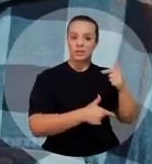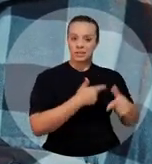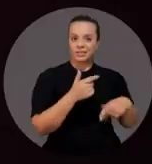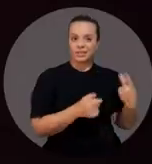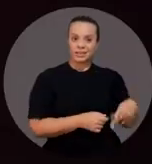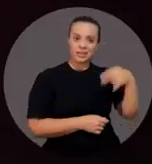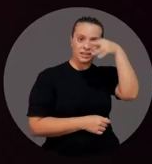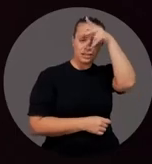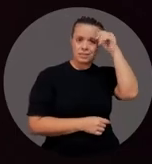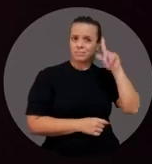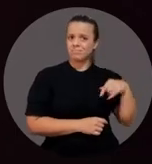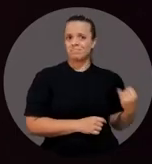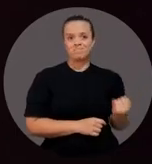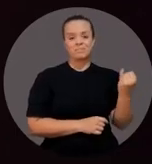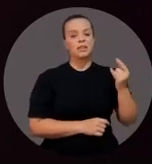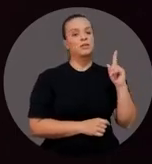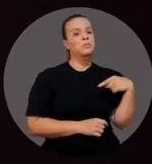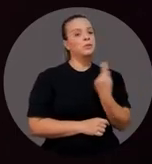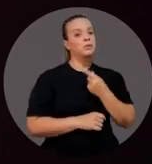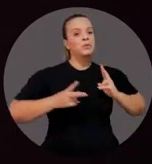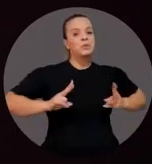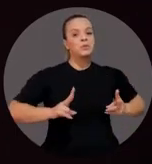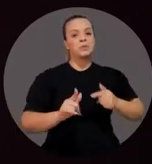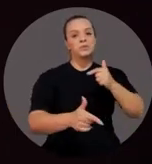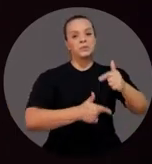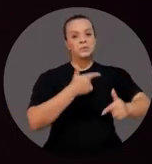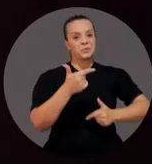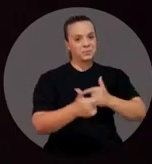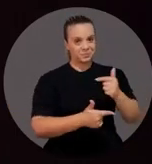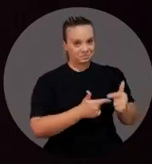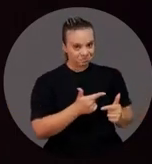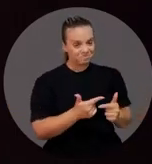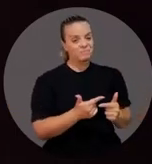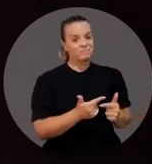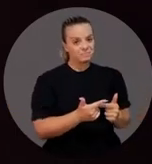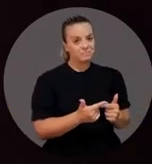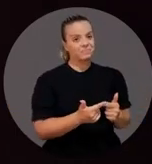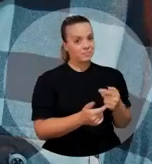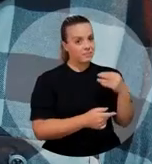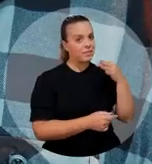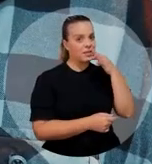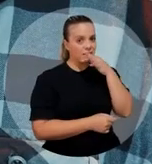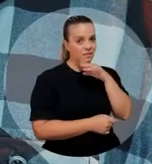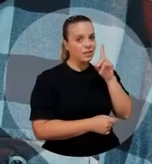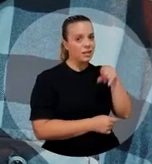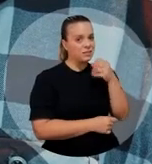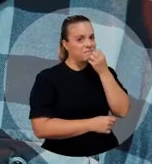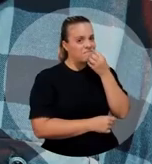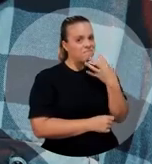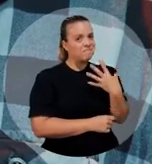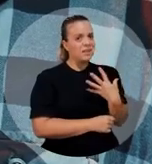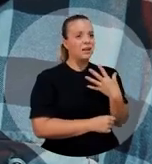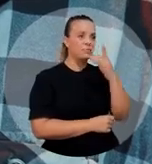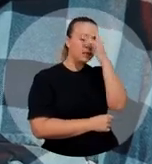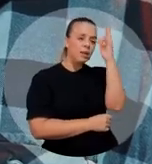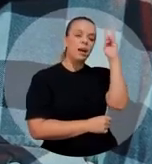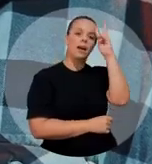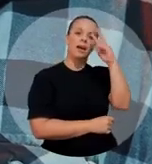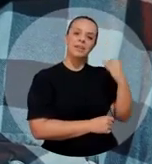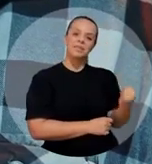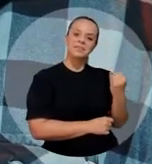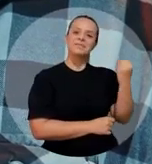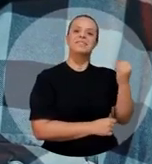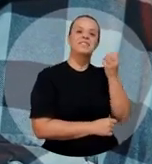produz aqui, é essencial pra gente continuar, sabe? Eu acho que é muito bom ser